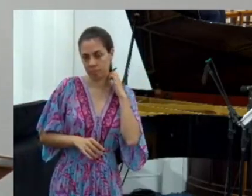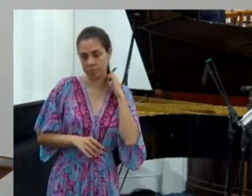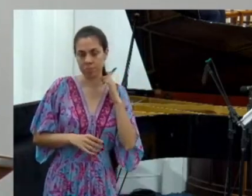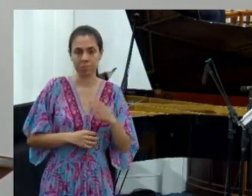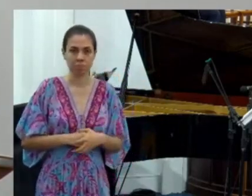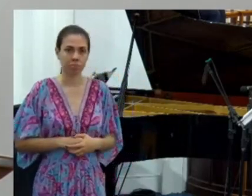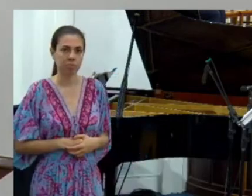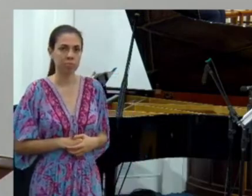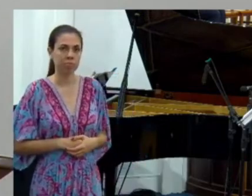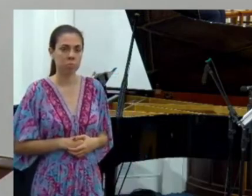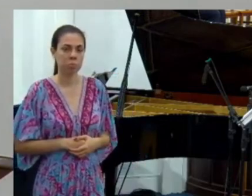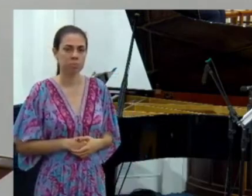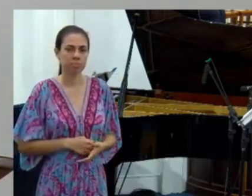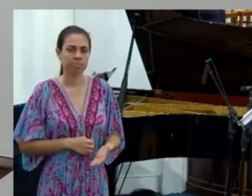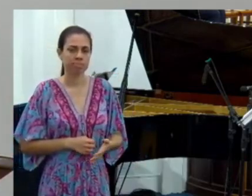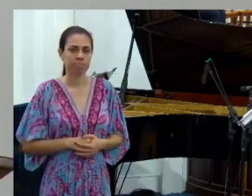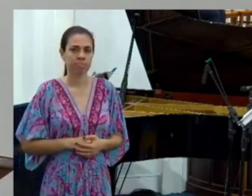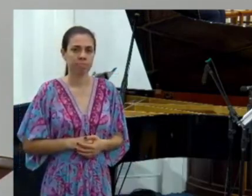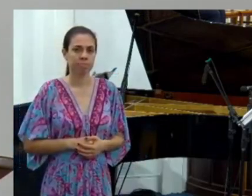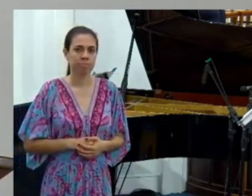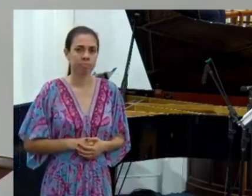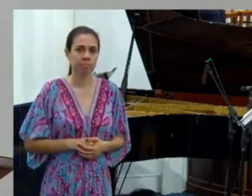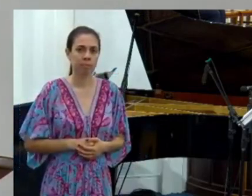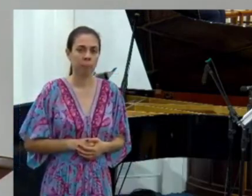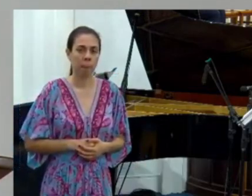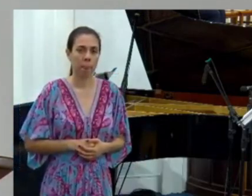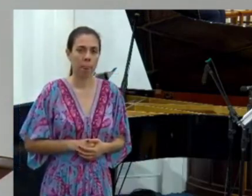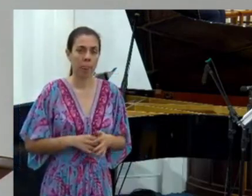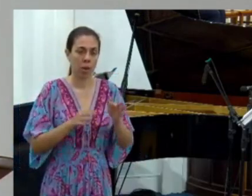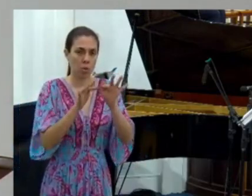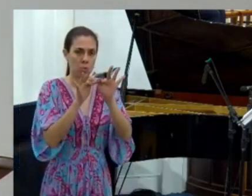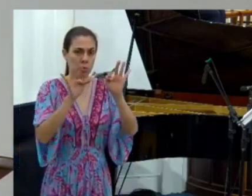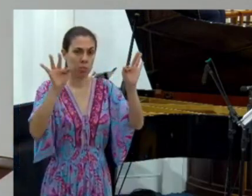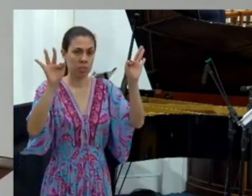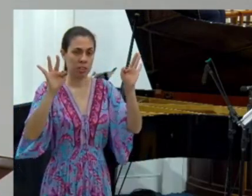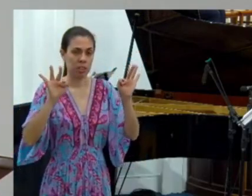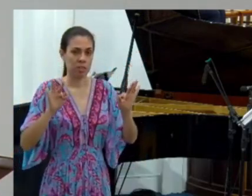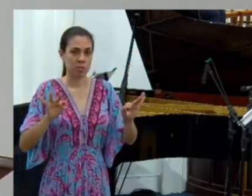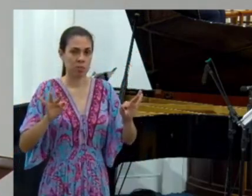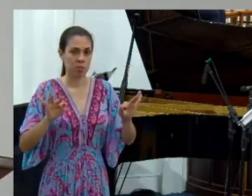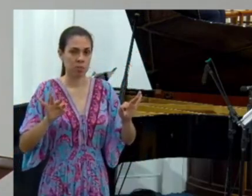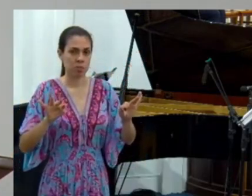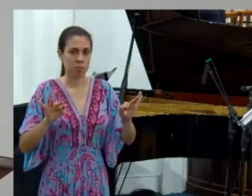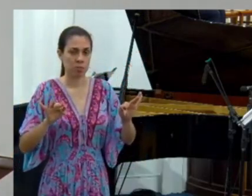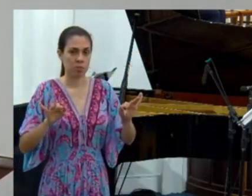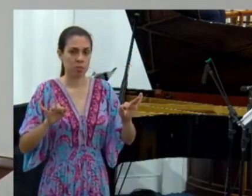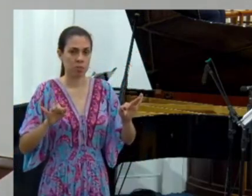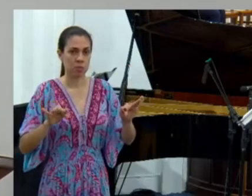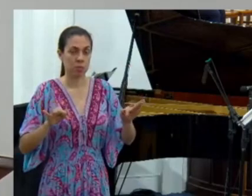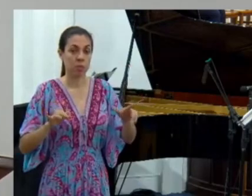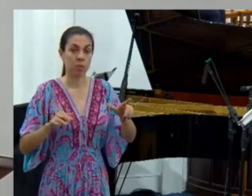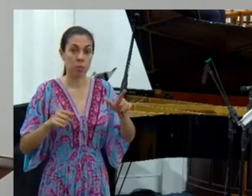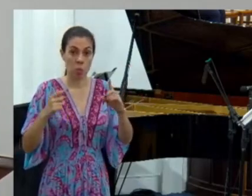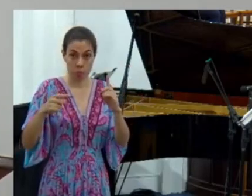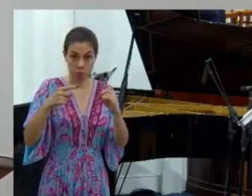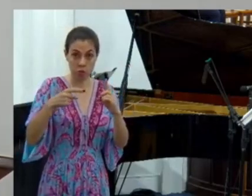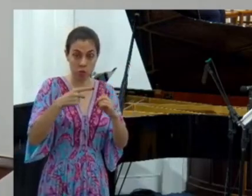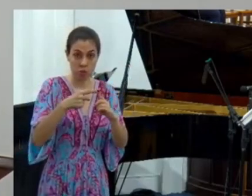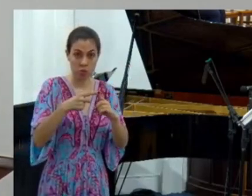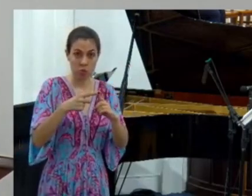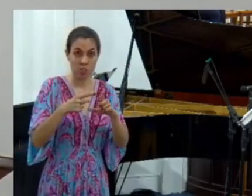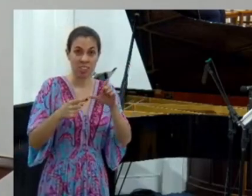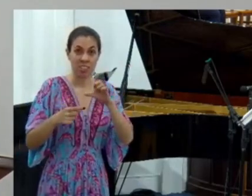antes de Salomão, a mesma glória encheu um tabernáculo, mostrando que aquele tabernáculo era segundo o propósito do